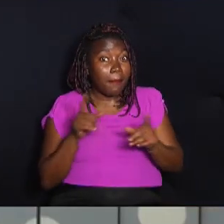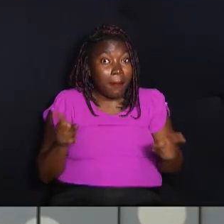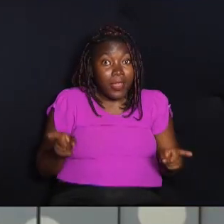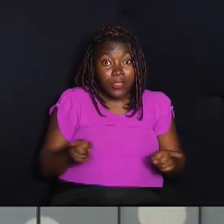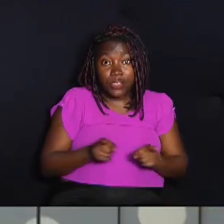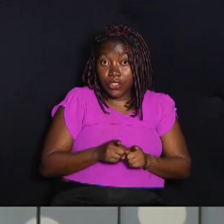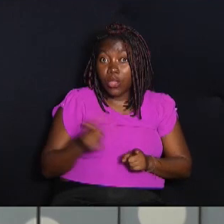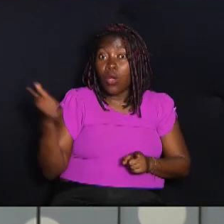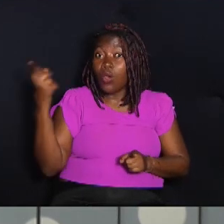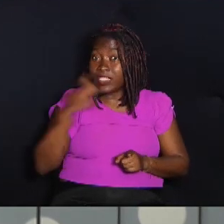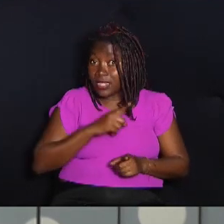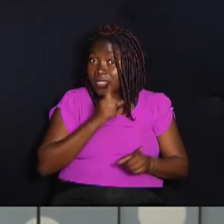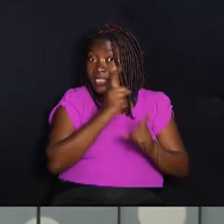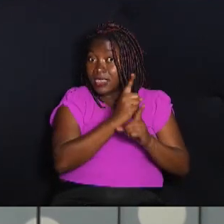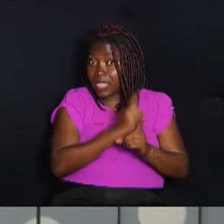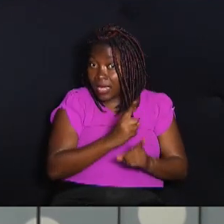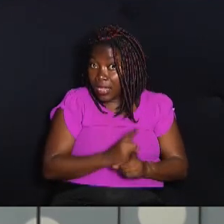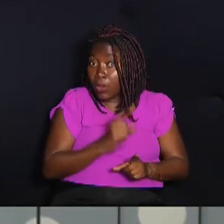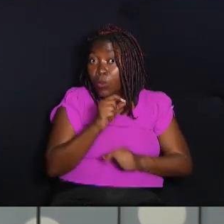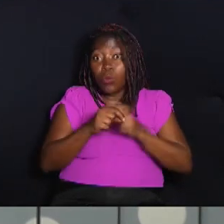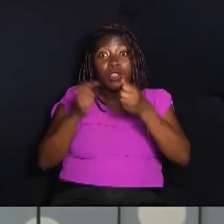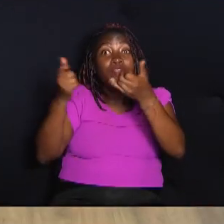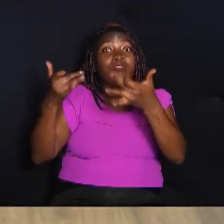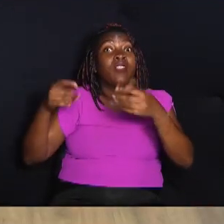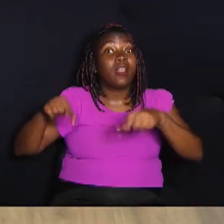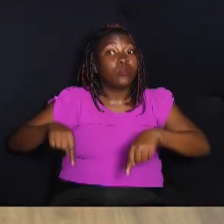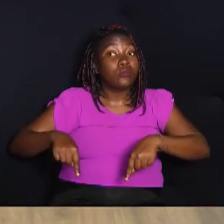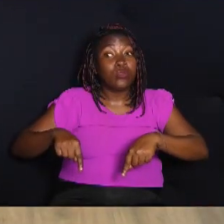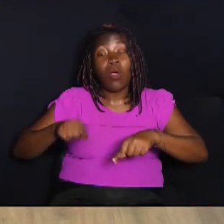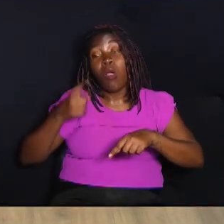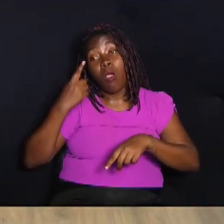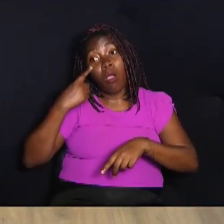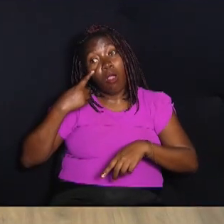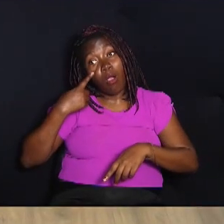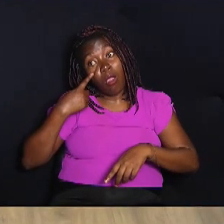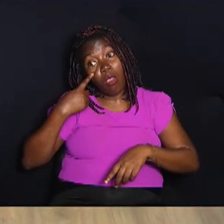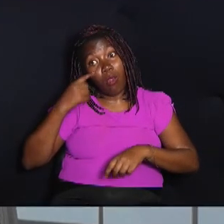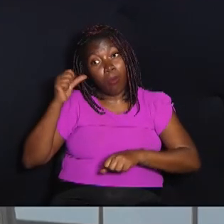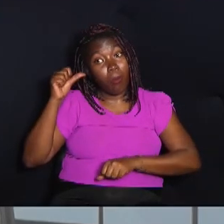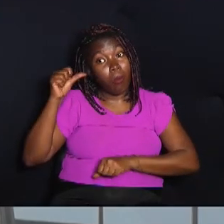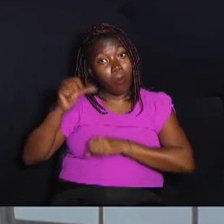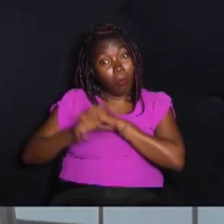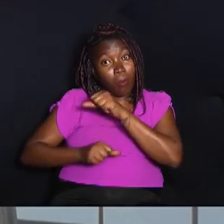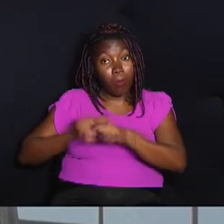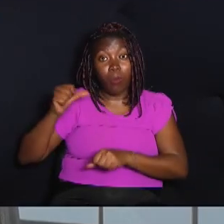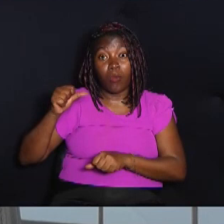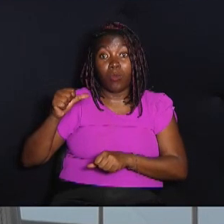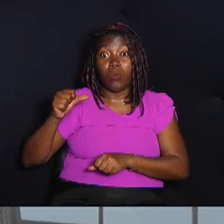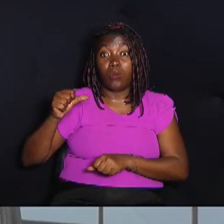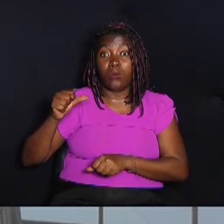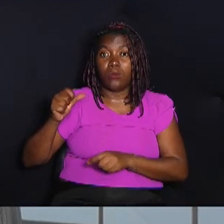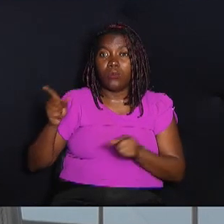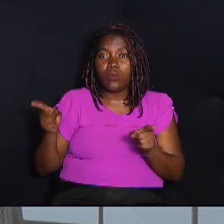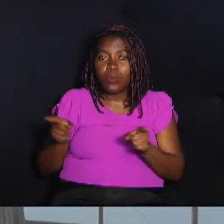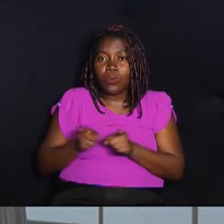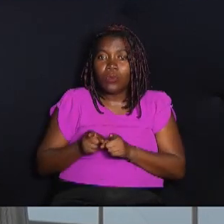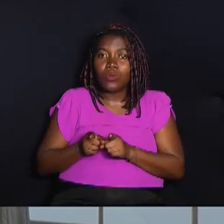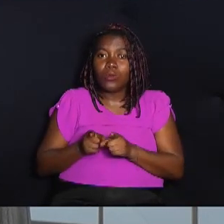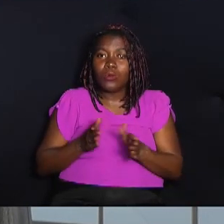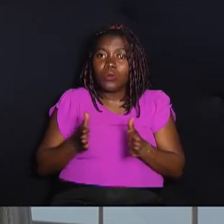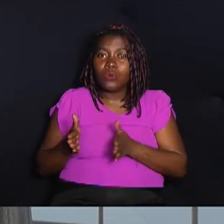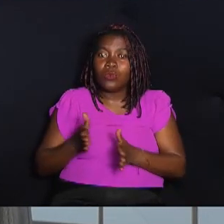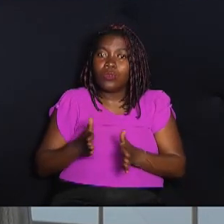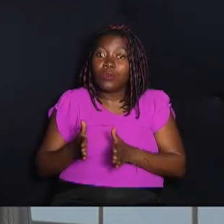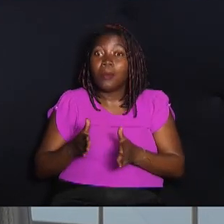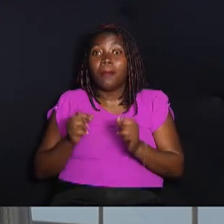gente consegue identificar o que foi falado aqui? Olha, as mudanças, né, a curto prazo, elas